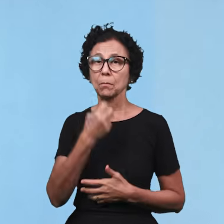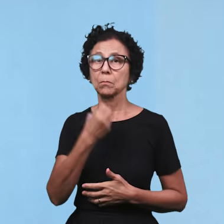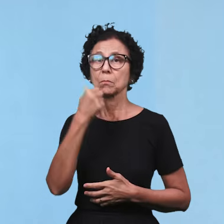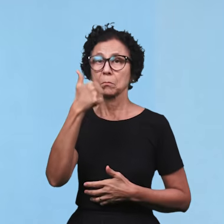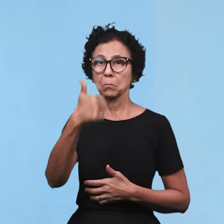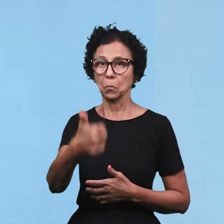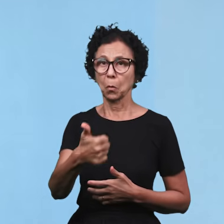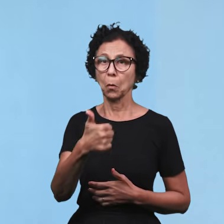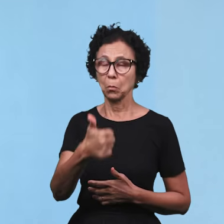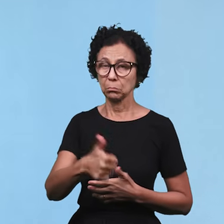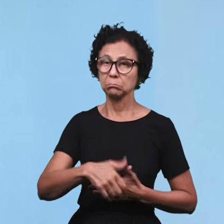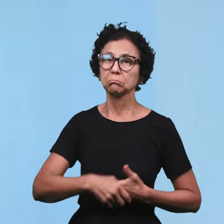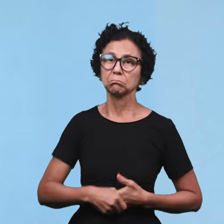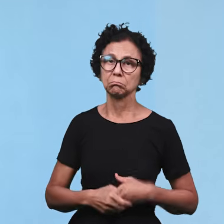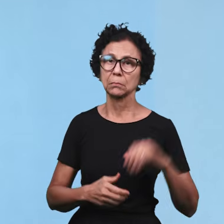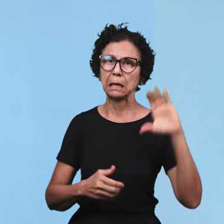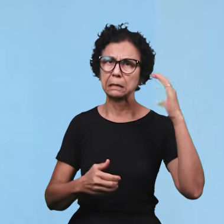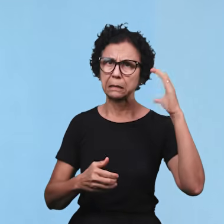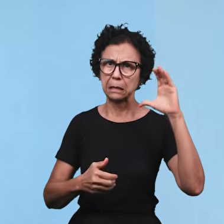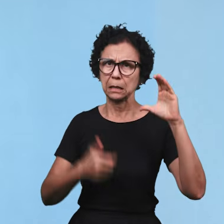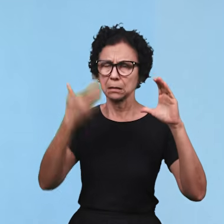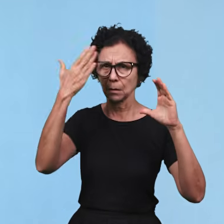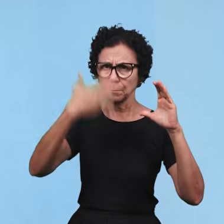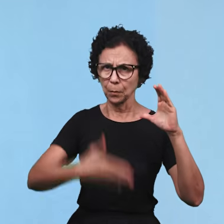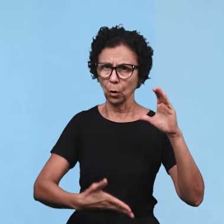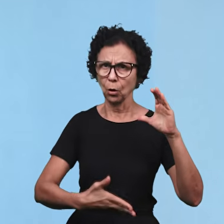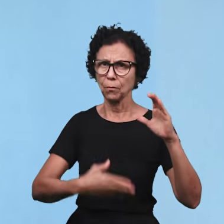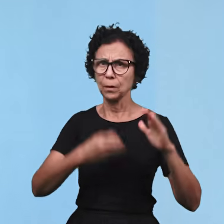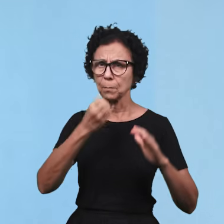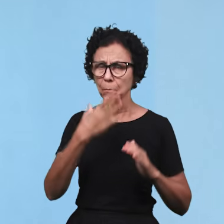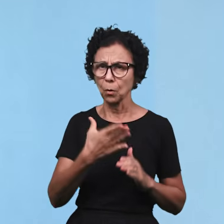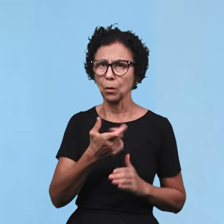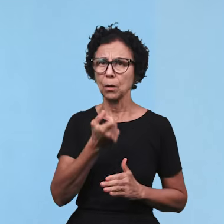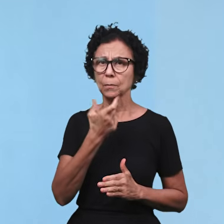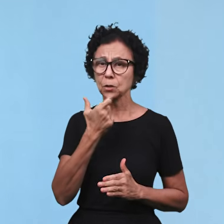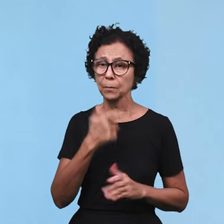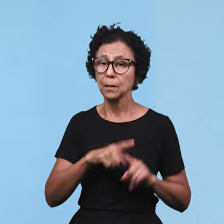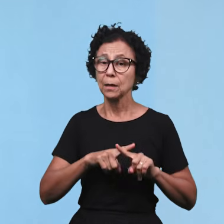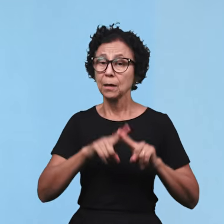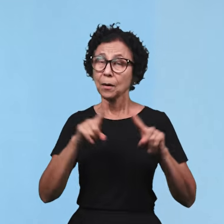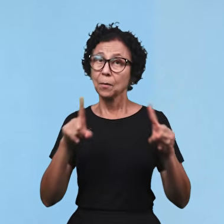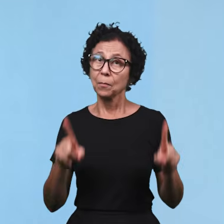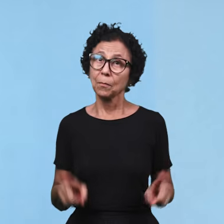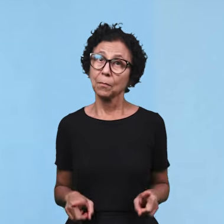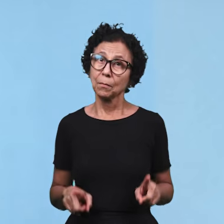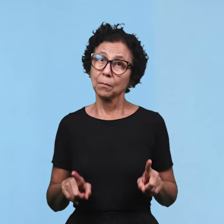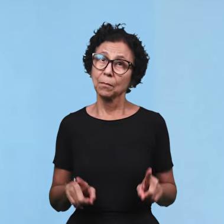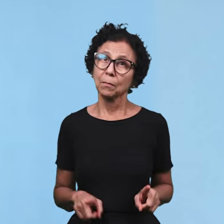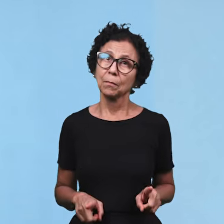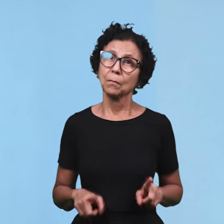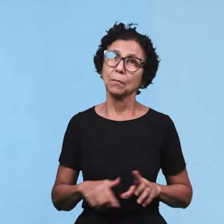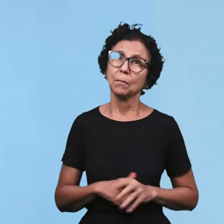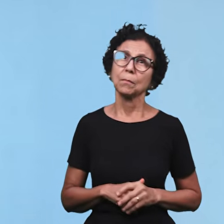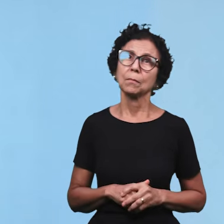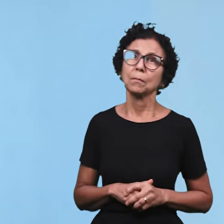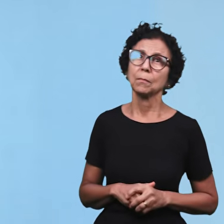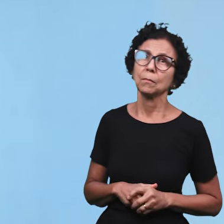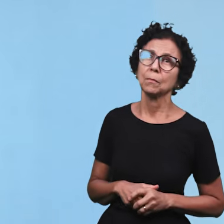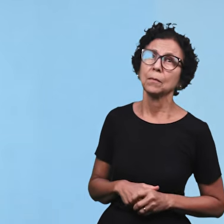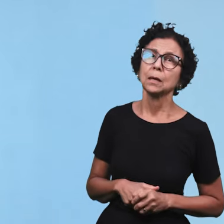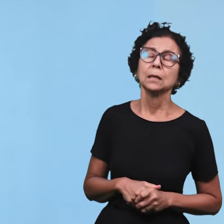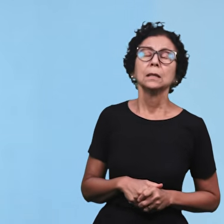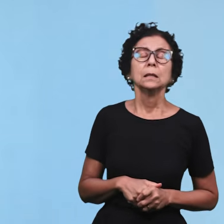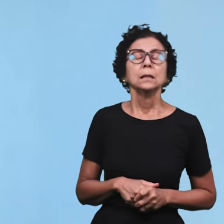que têm evidência científica e a gente consegue chegar em bons resultados para os pacientes. Mas a gente tem que ter muita cautela, inclusive